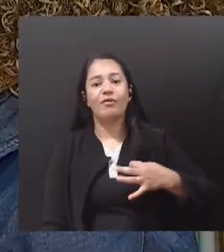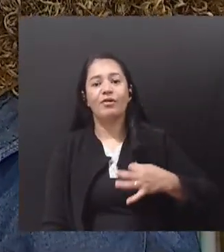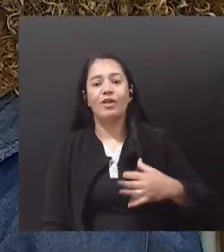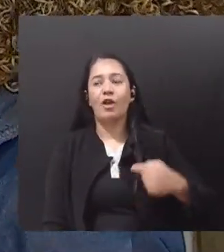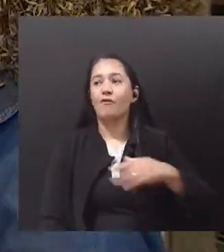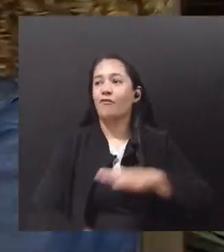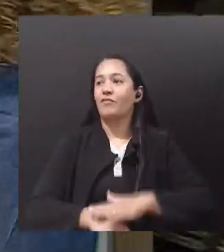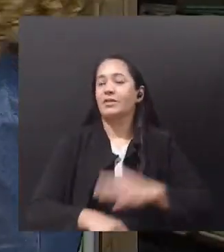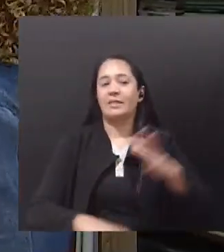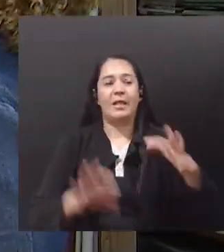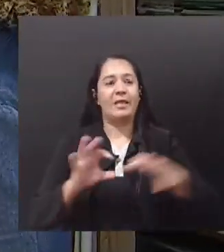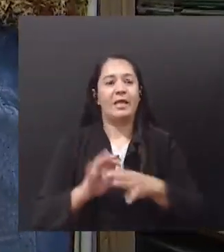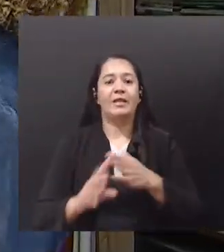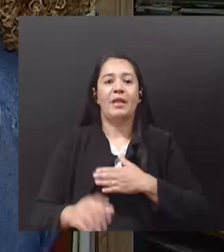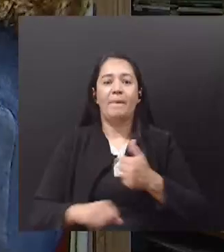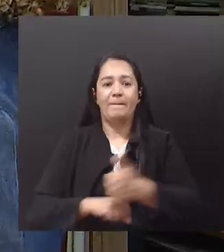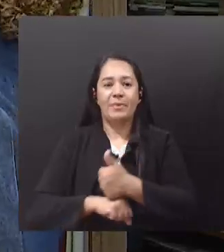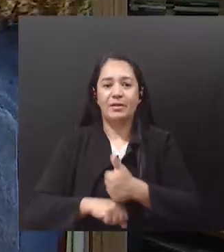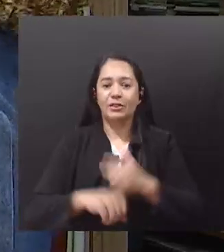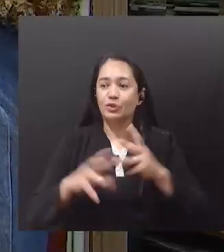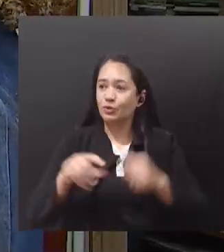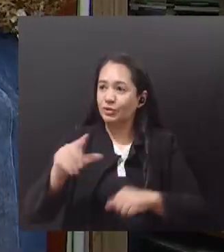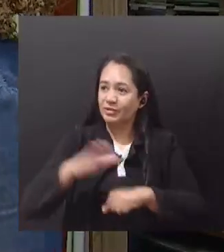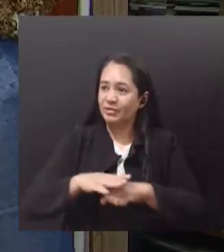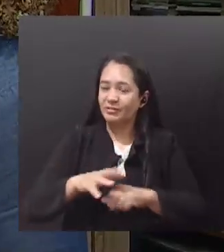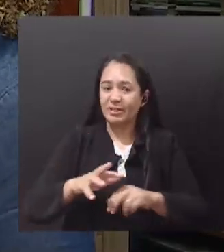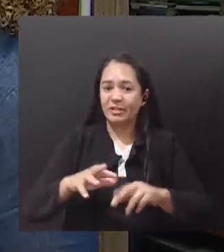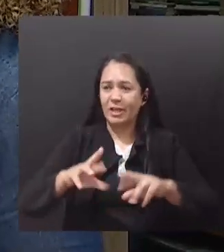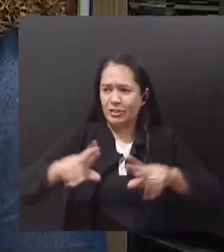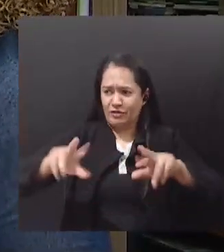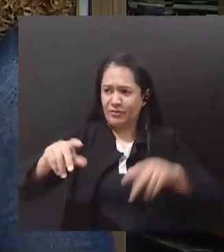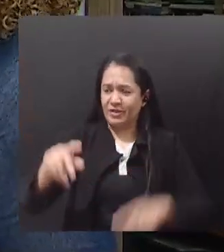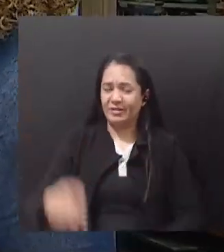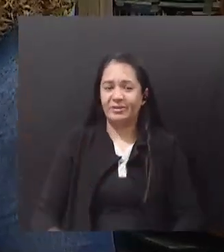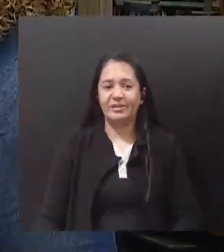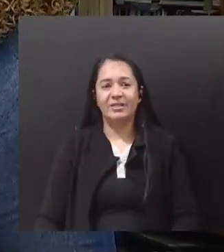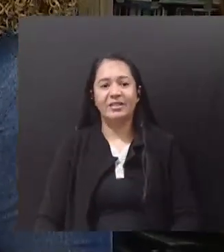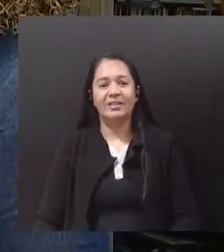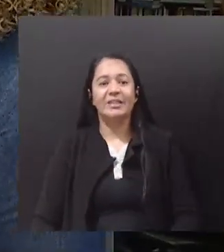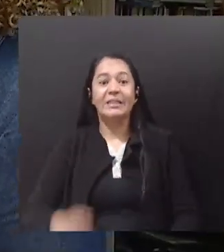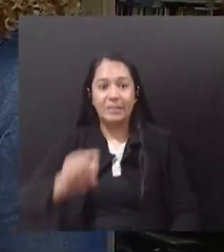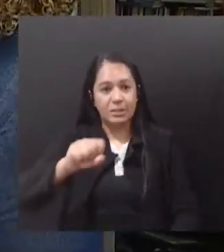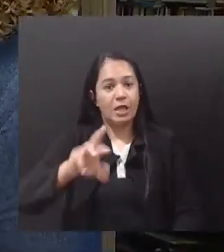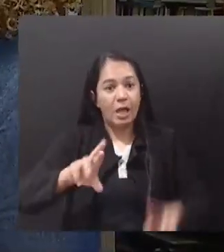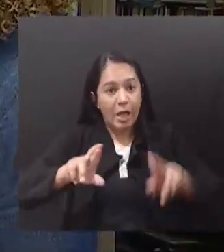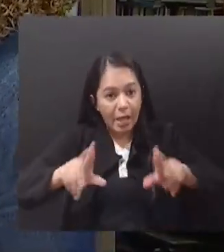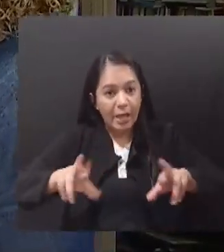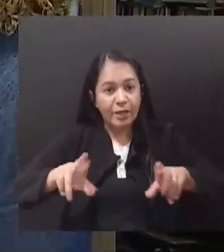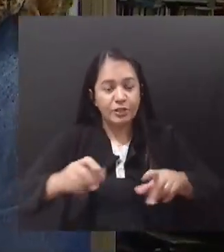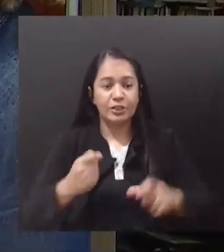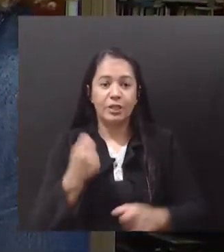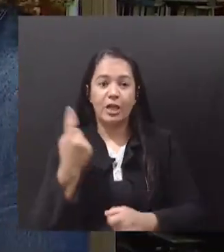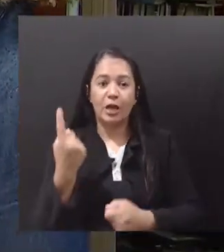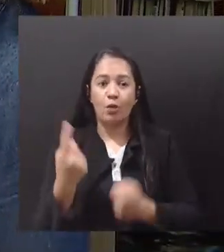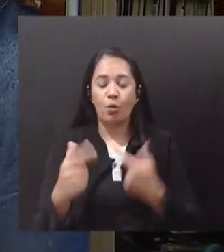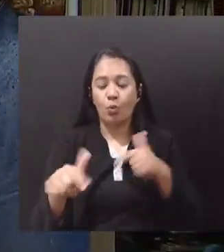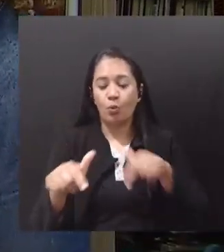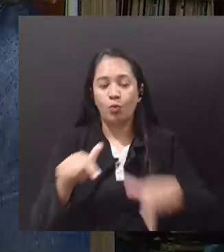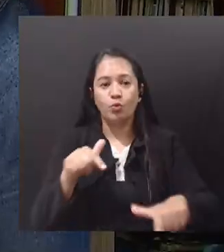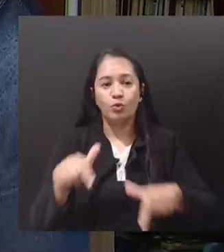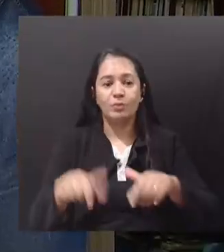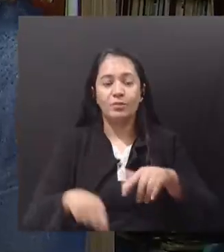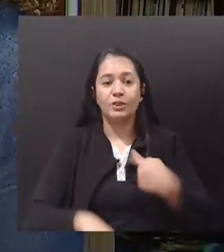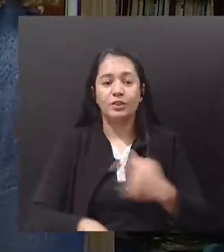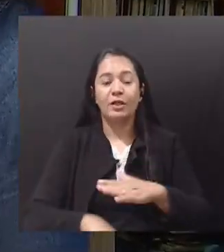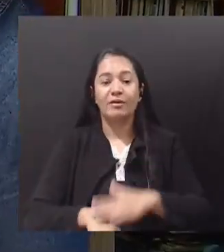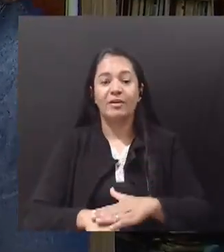minha profissão. Tudo que você fez parece ser bem diferente. É diferente, tem alguns trabalhos que a gente faz na fraternidade que está